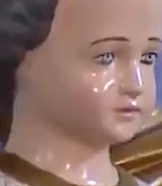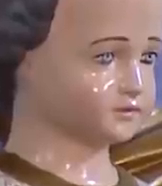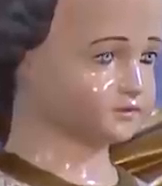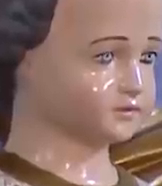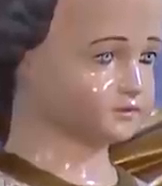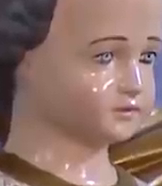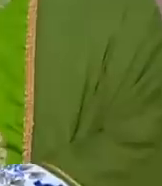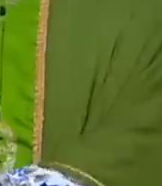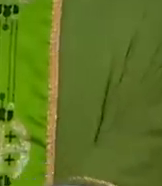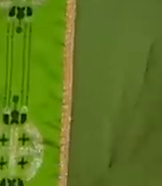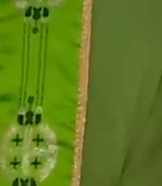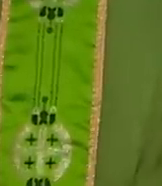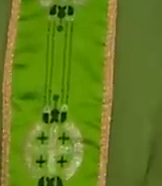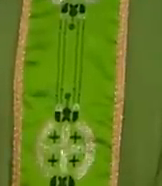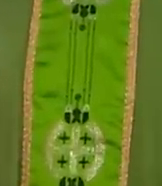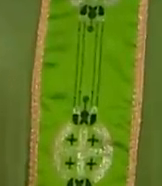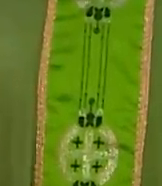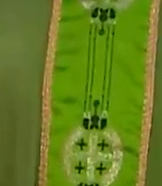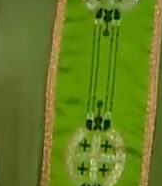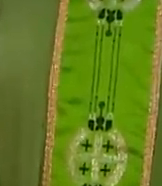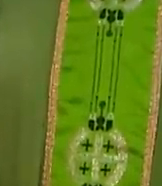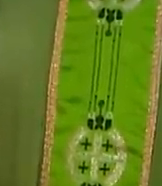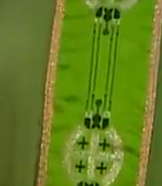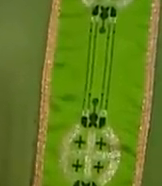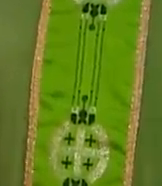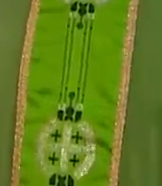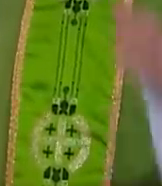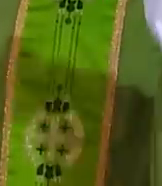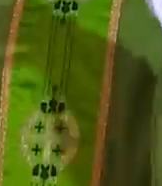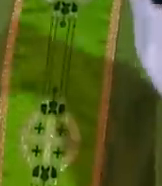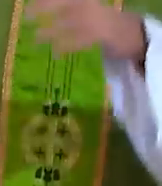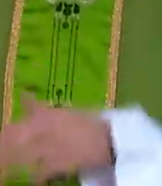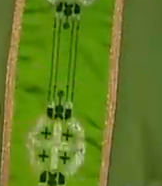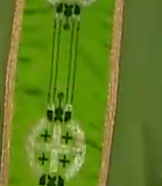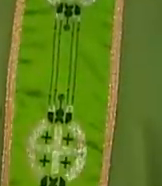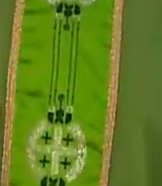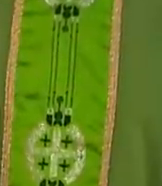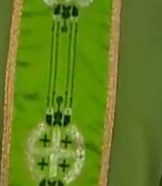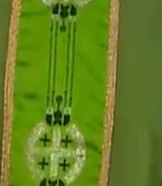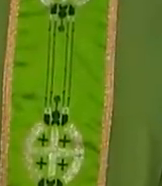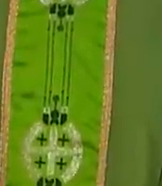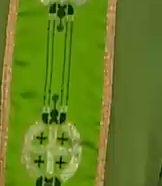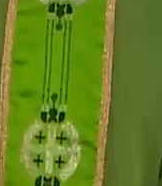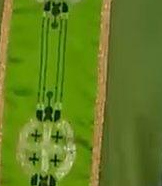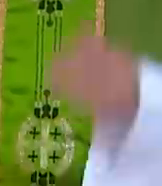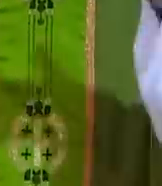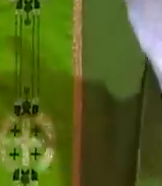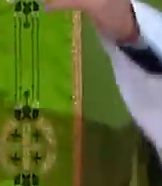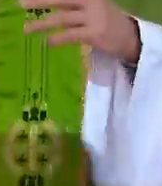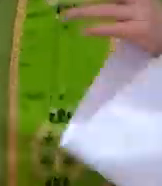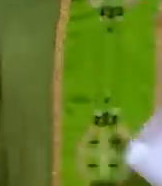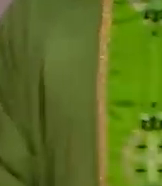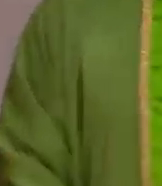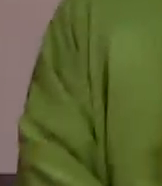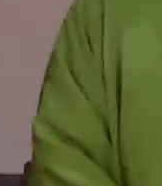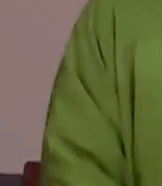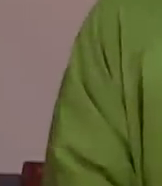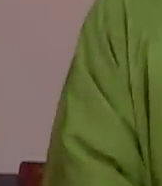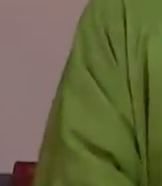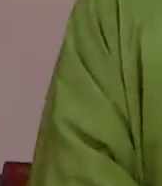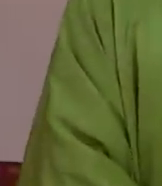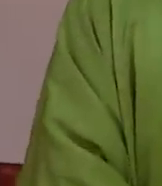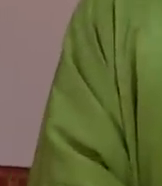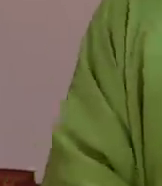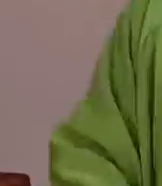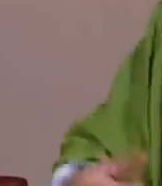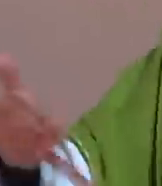Quantas vezes esse menino, Deus, foi para Jerusalém em caravana, cantando, sabe aquele